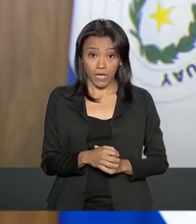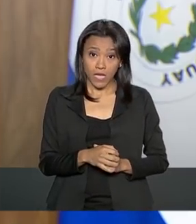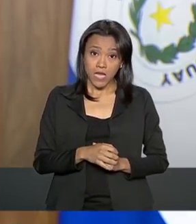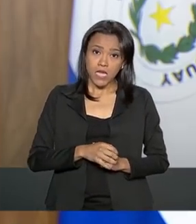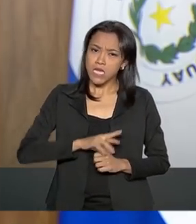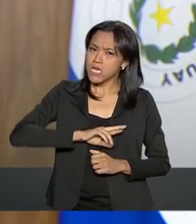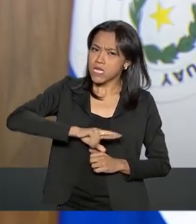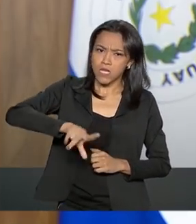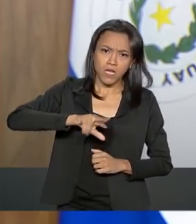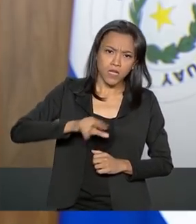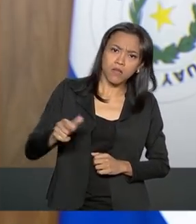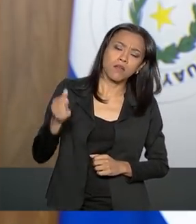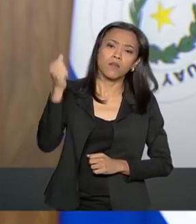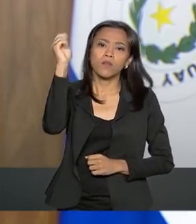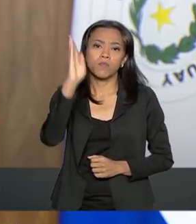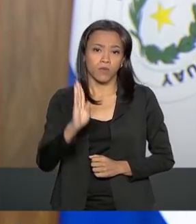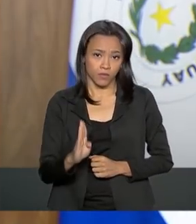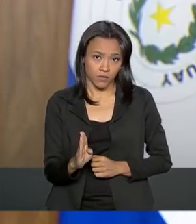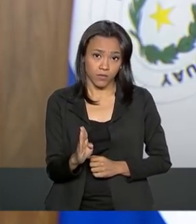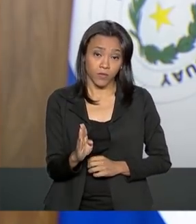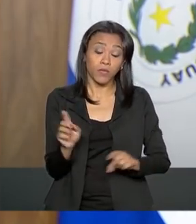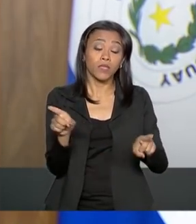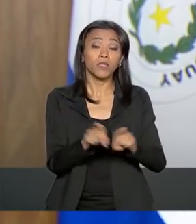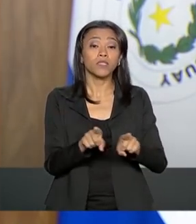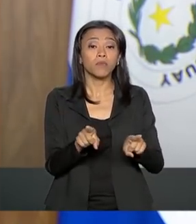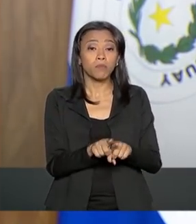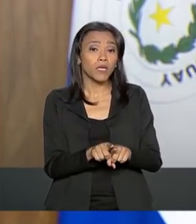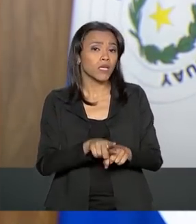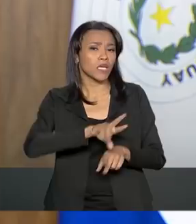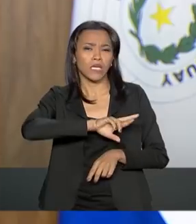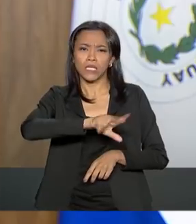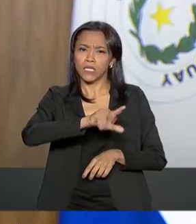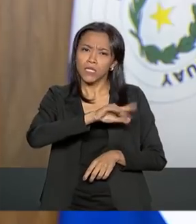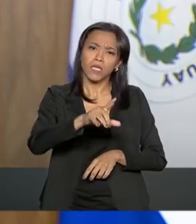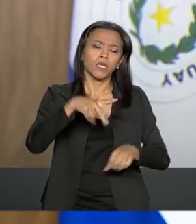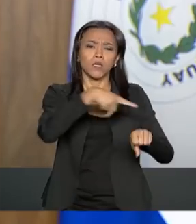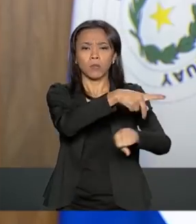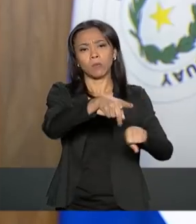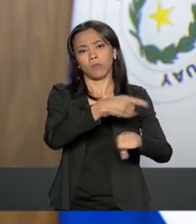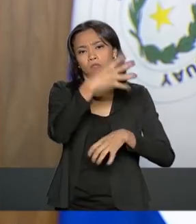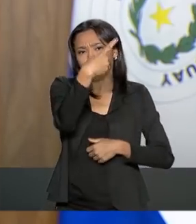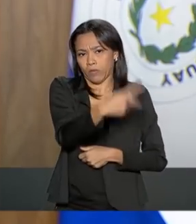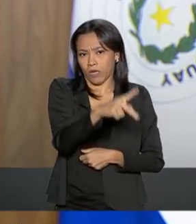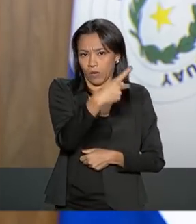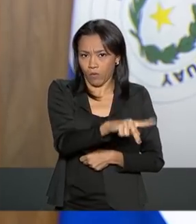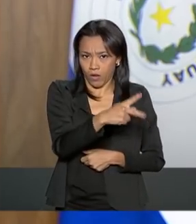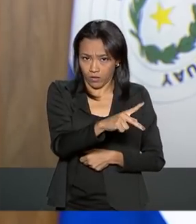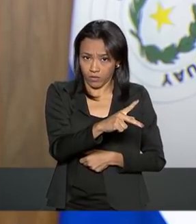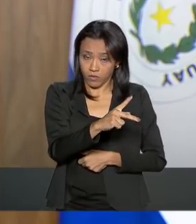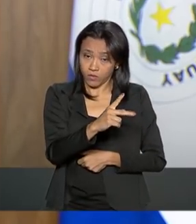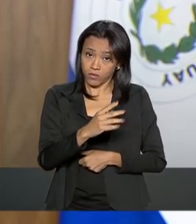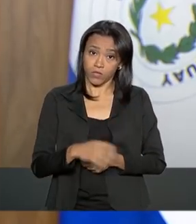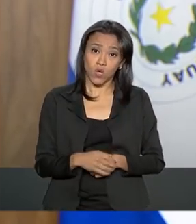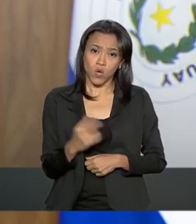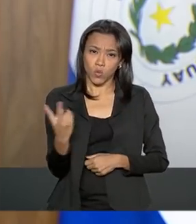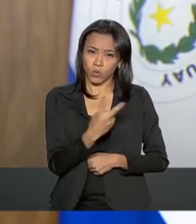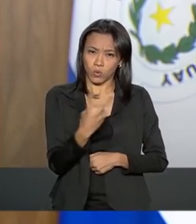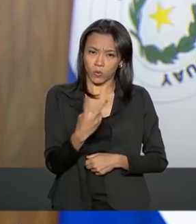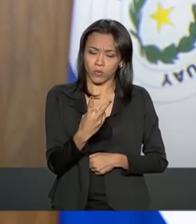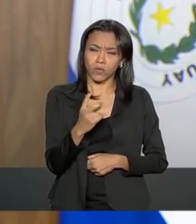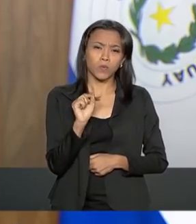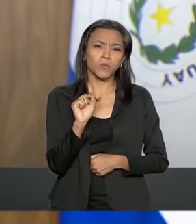República Federativa do Brasil, nem tampouco a República do Paraguai se mantém